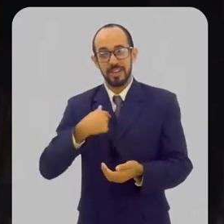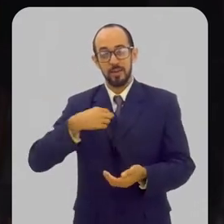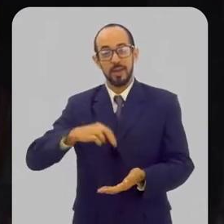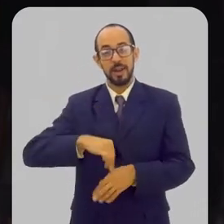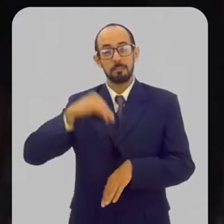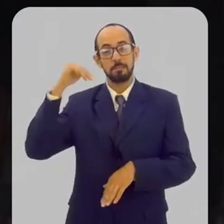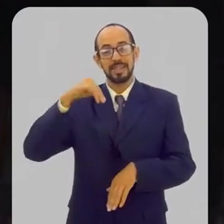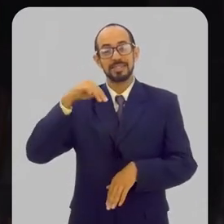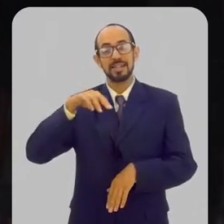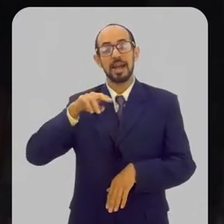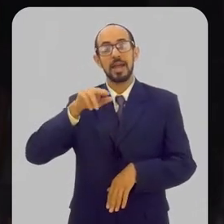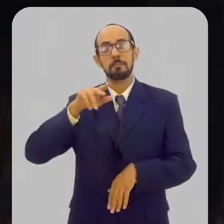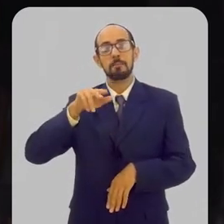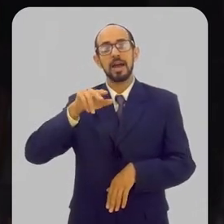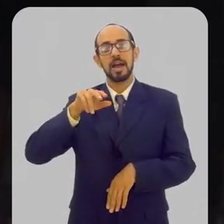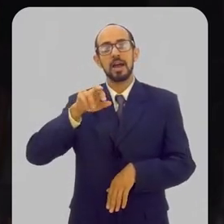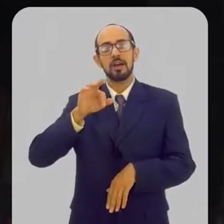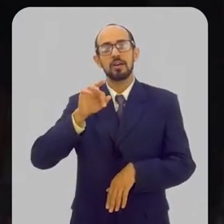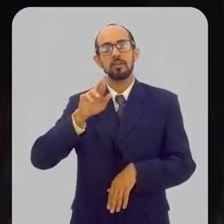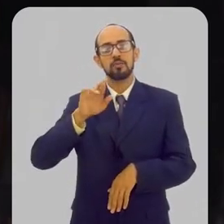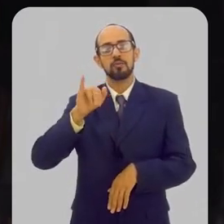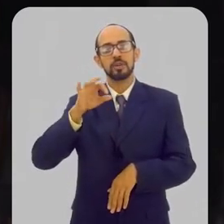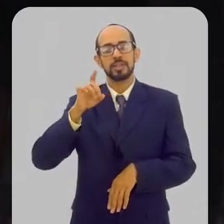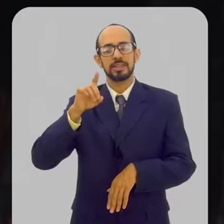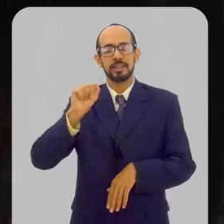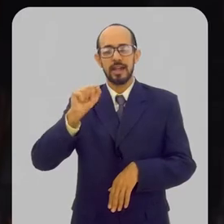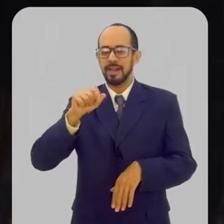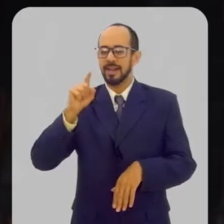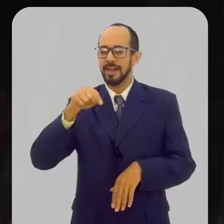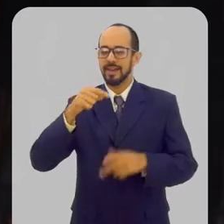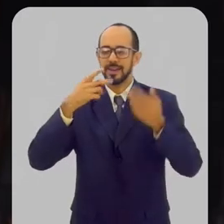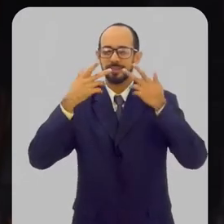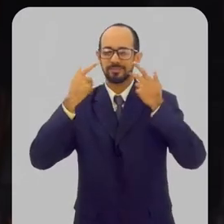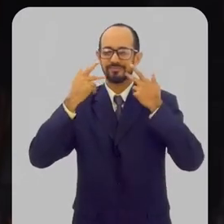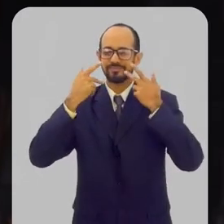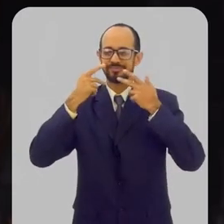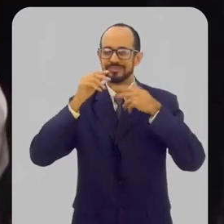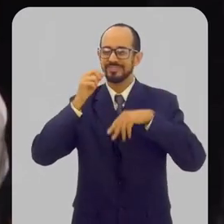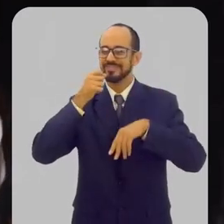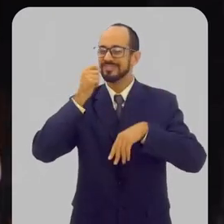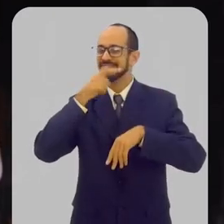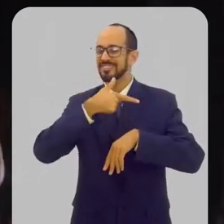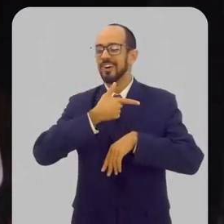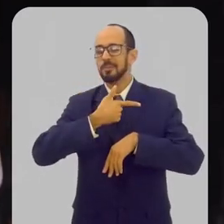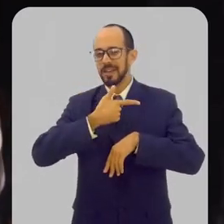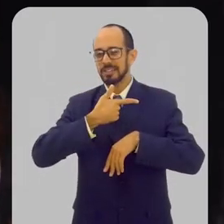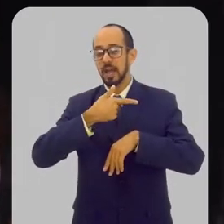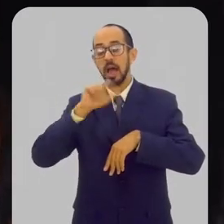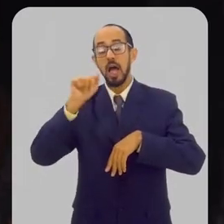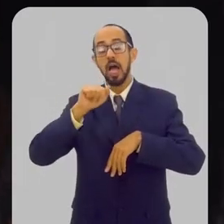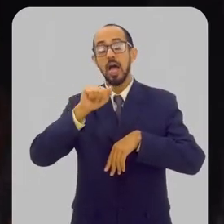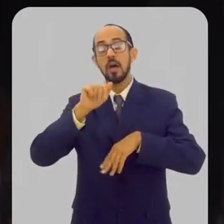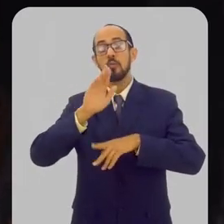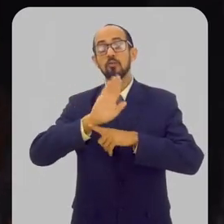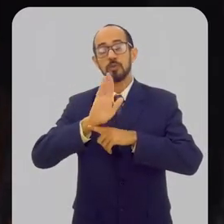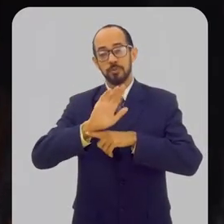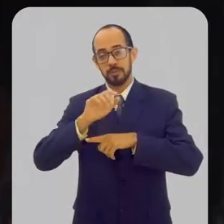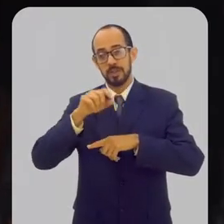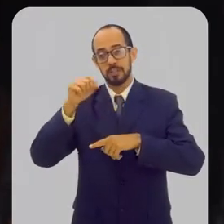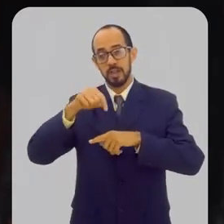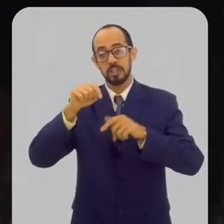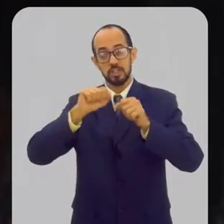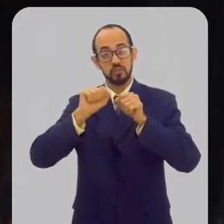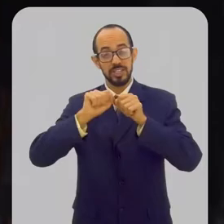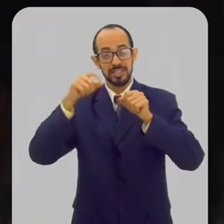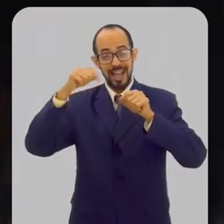irmã Frida. Mas era uma comédia, mas muito, muito boa. Aliás, foi gravado, nós encenamos aqui